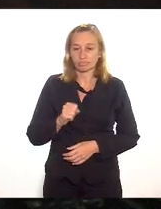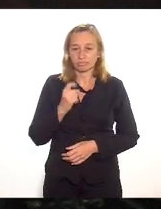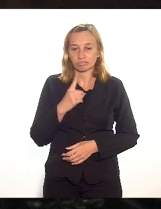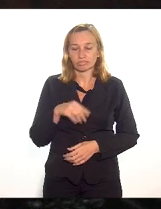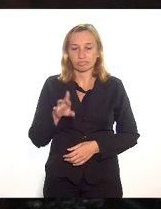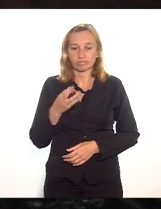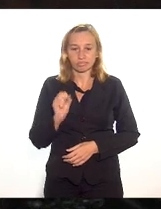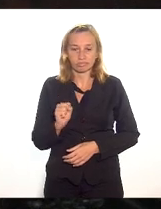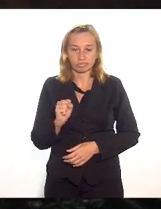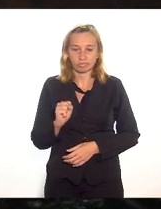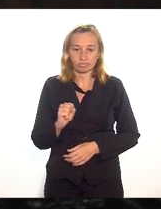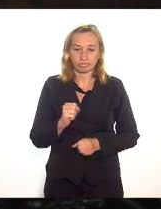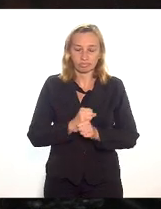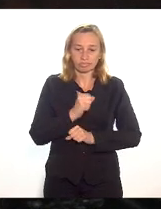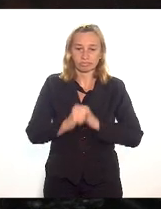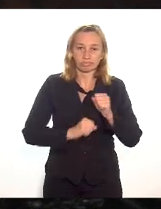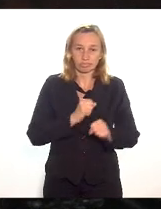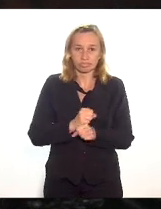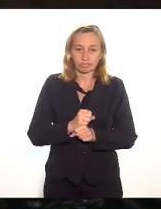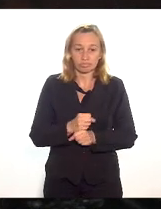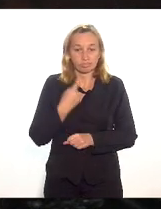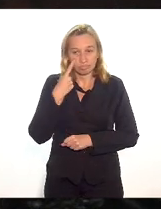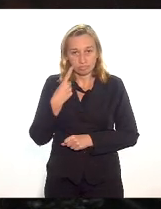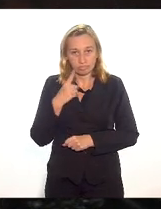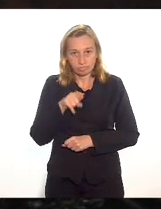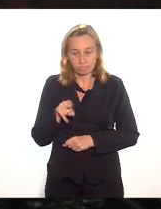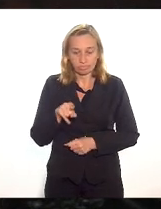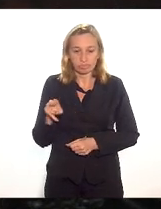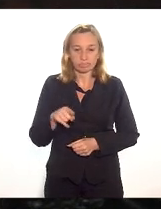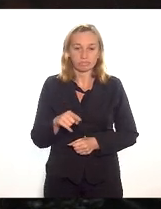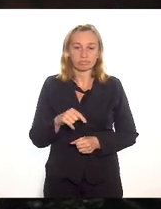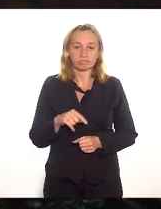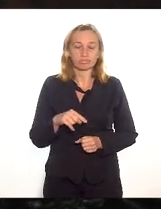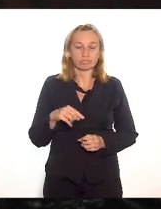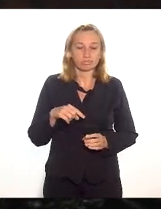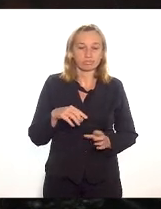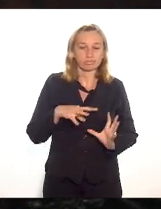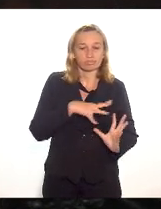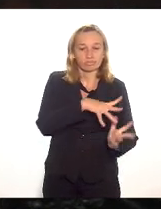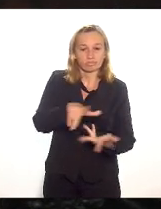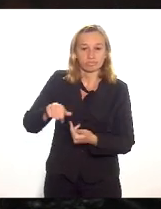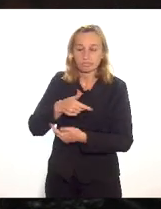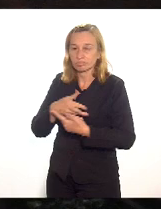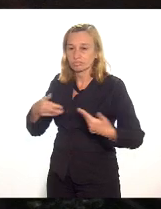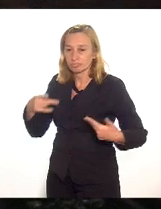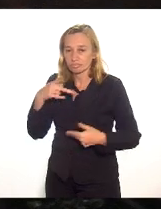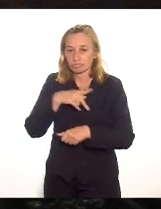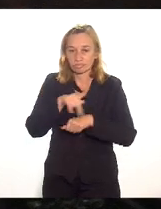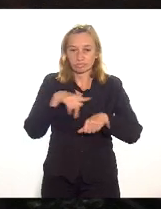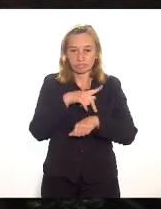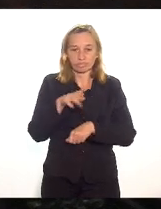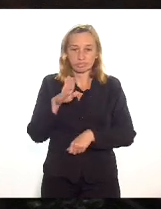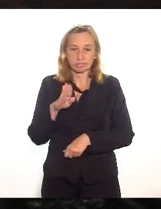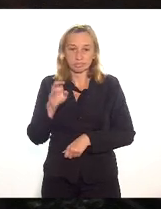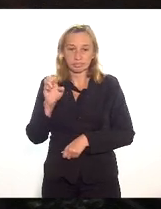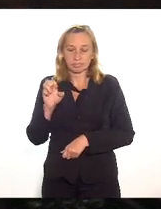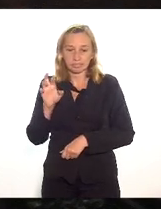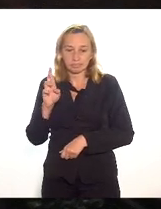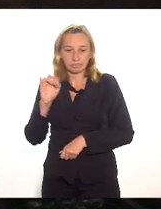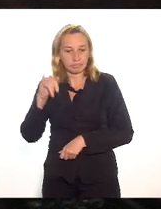200 milhões por ano. A gente tem visto aí, ao redor do mundo, dezenas de países, Berlim,